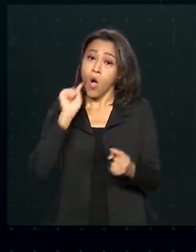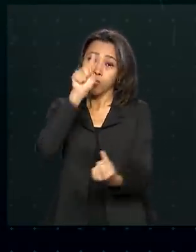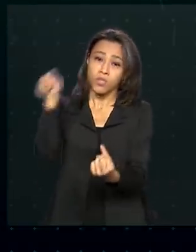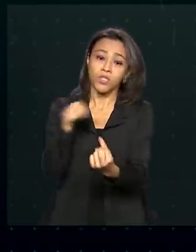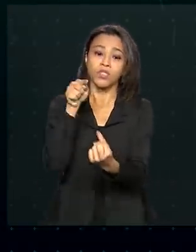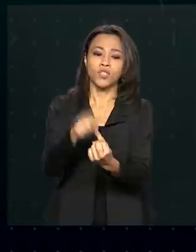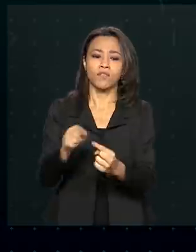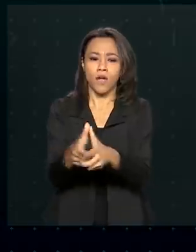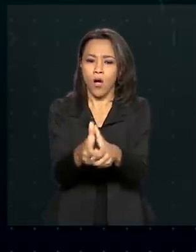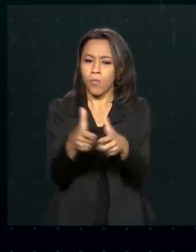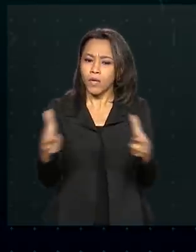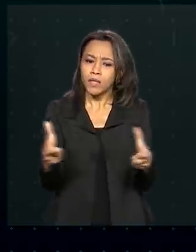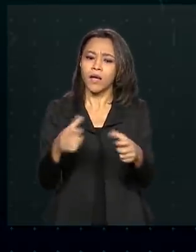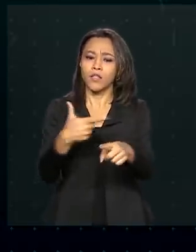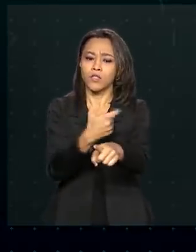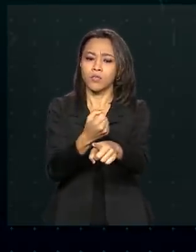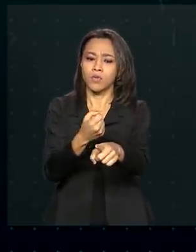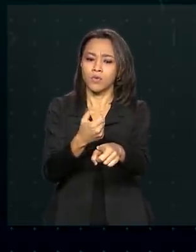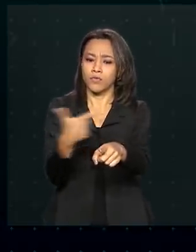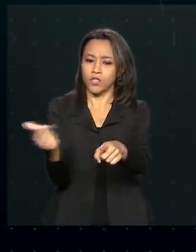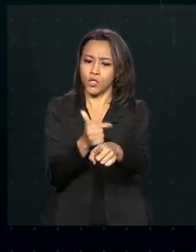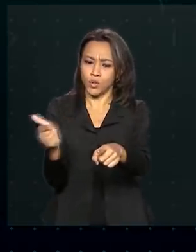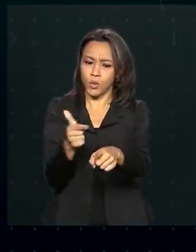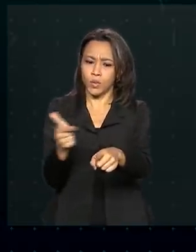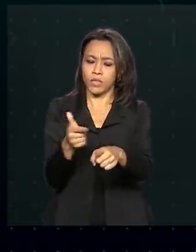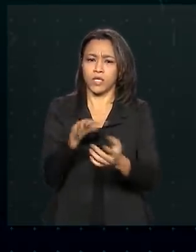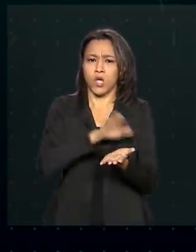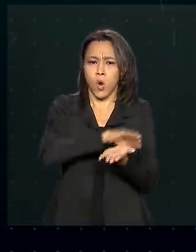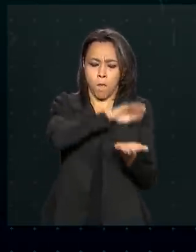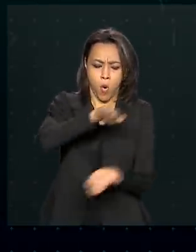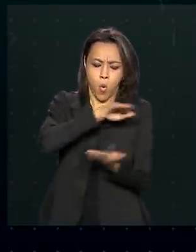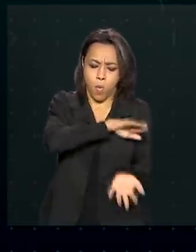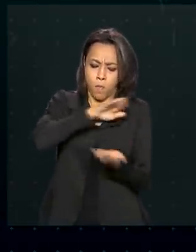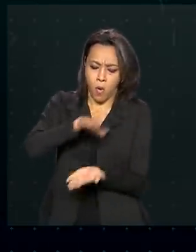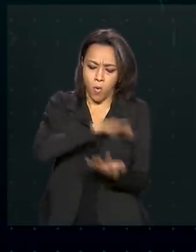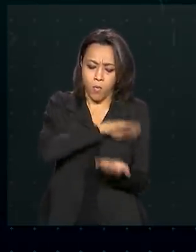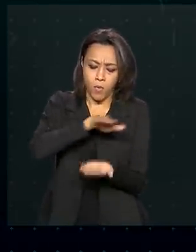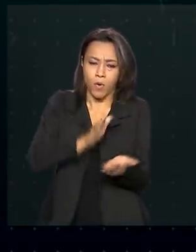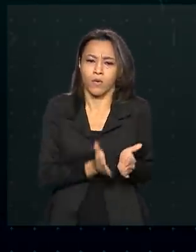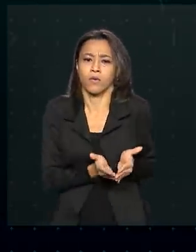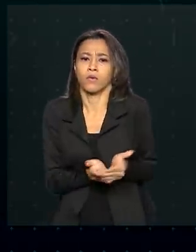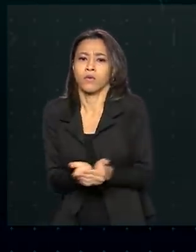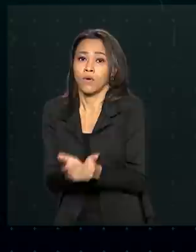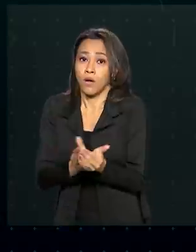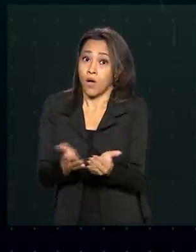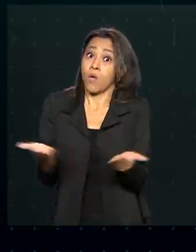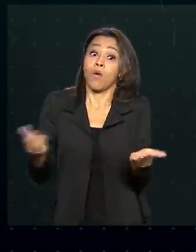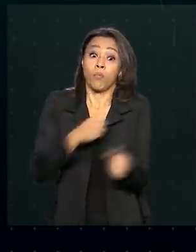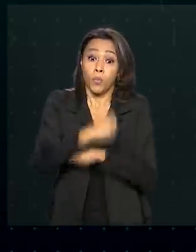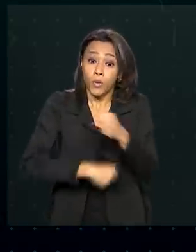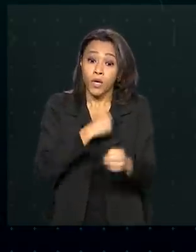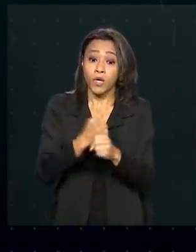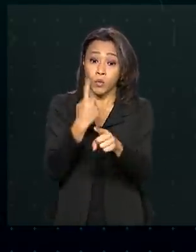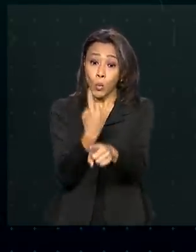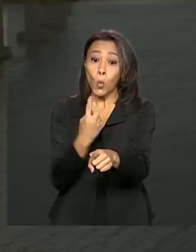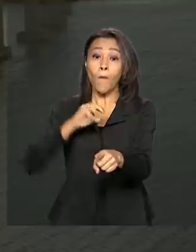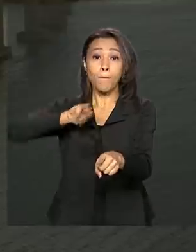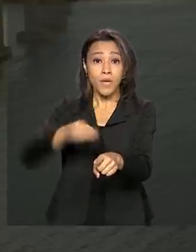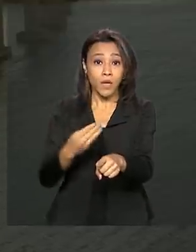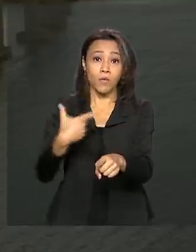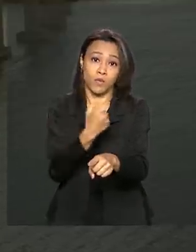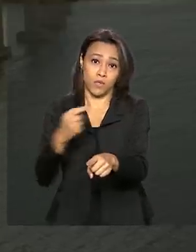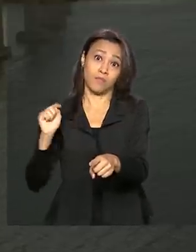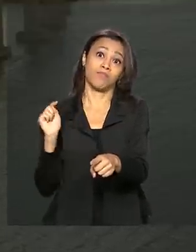2 milhões de contêineres por ano. Atualmente, são transportados por ano 1 milhão e 200 mil contêineres.